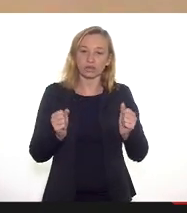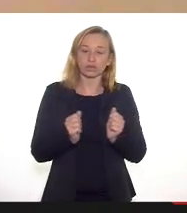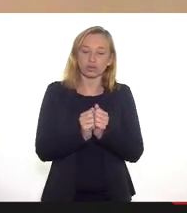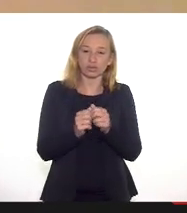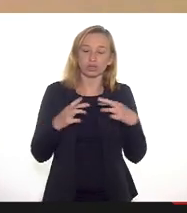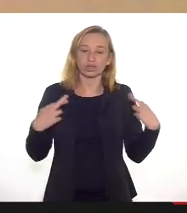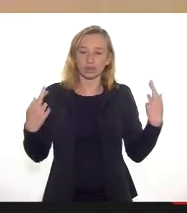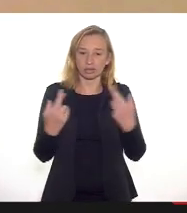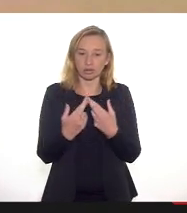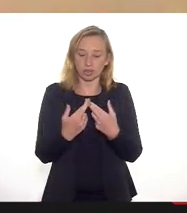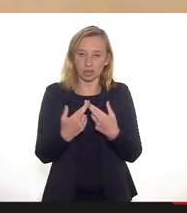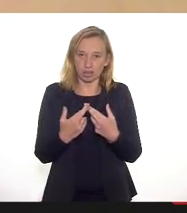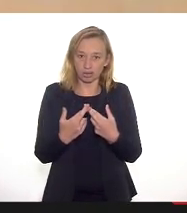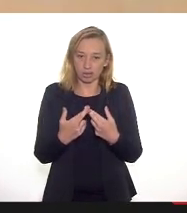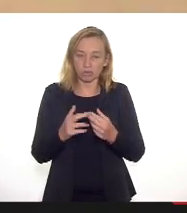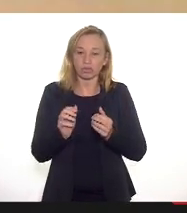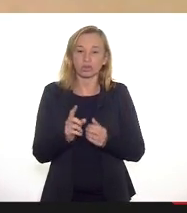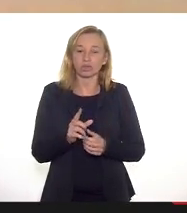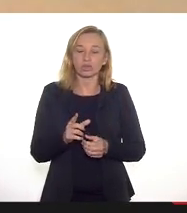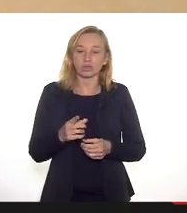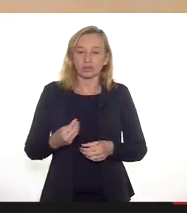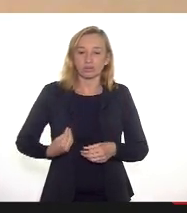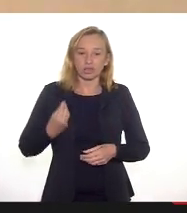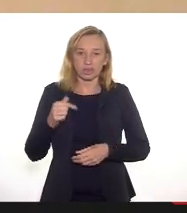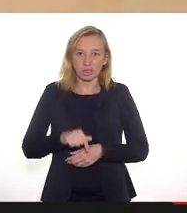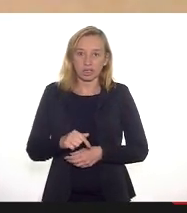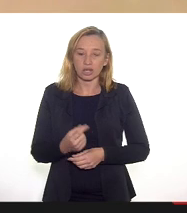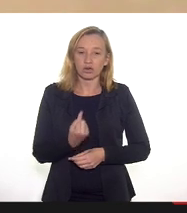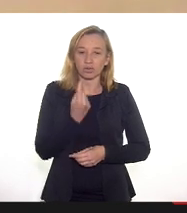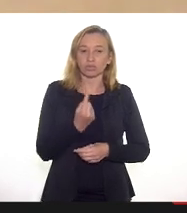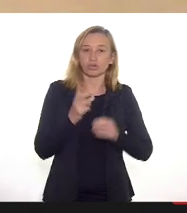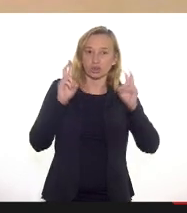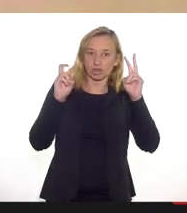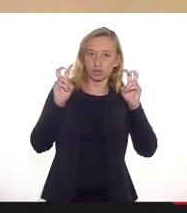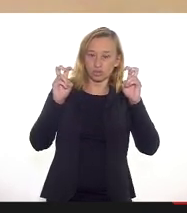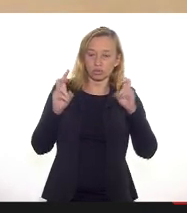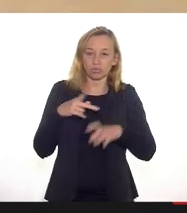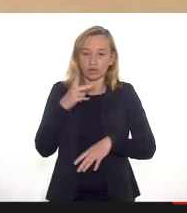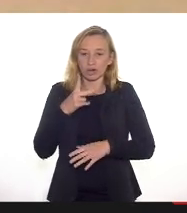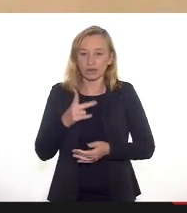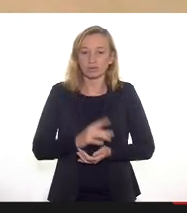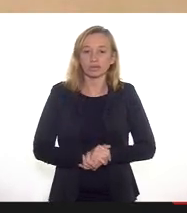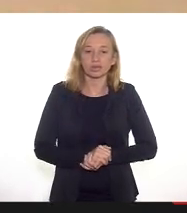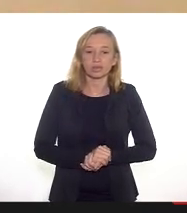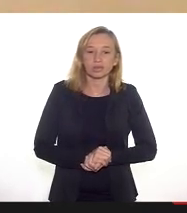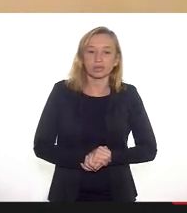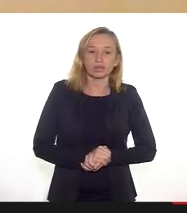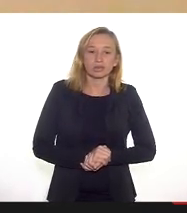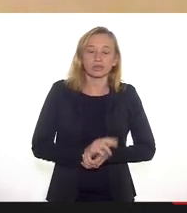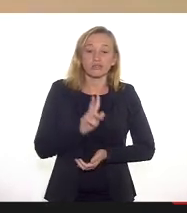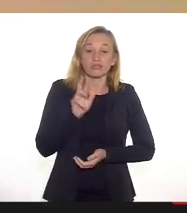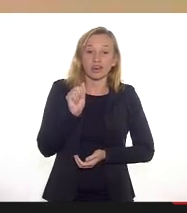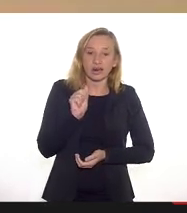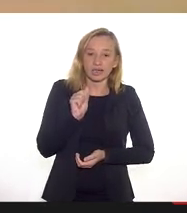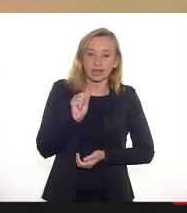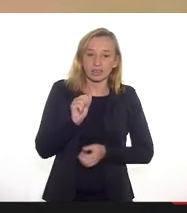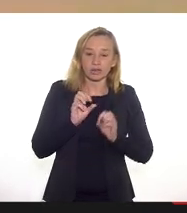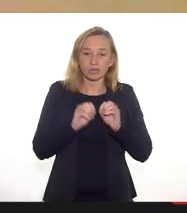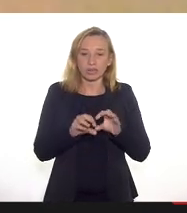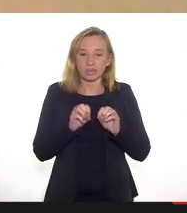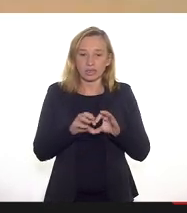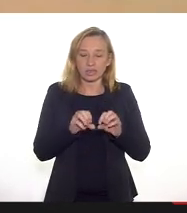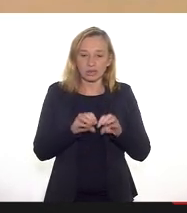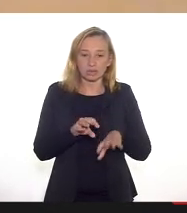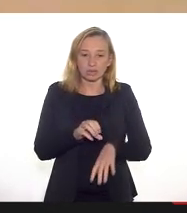acompanhando que tudo está sendo debatido aqui, uma das questões diz respeito às vagas para o ensino